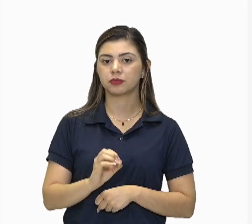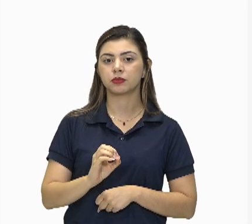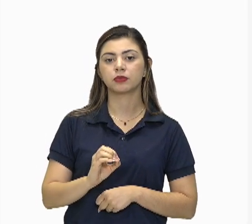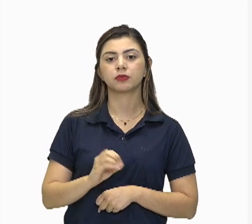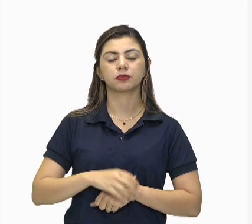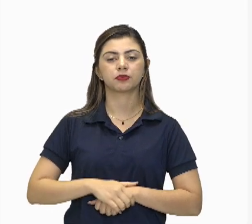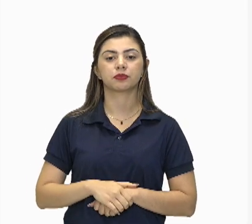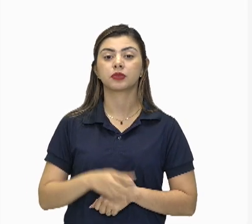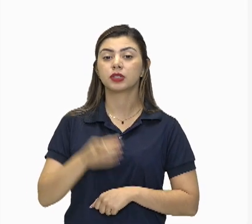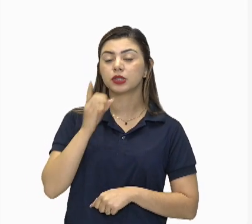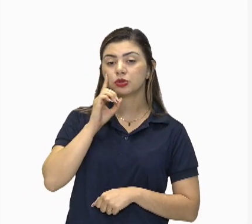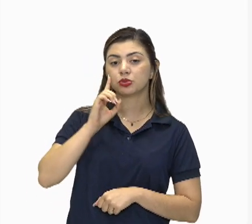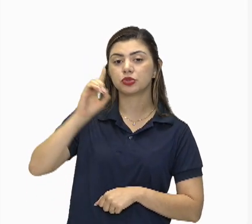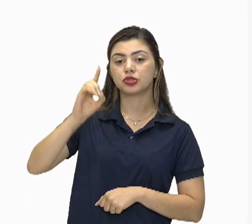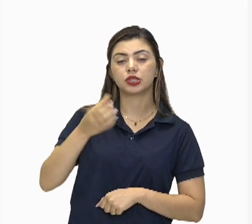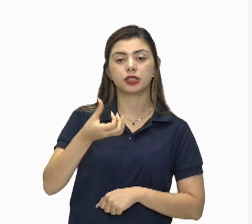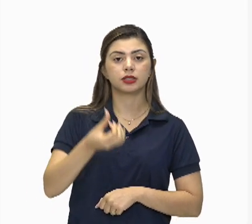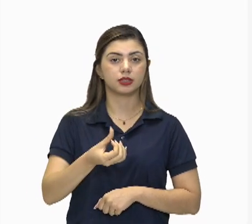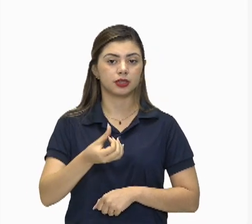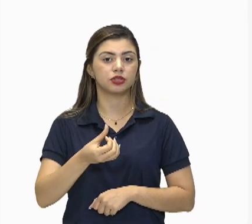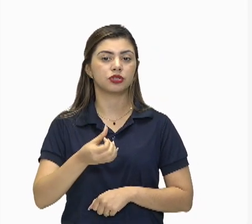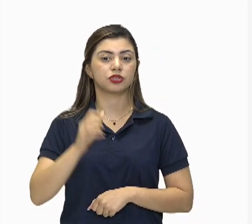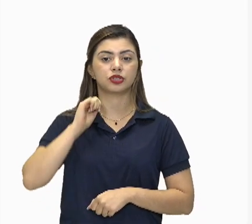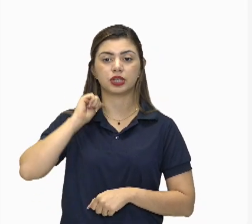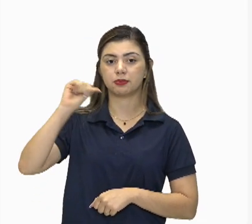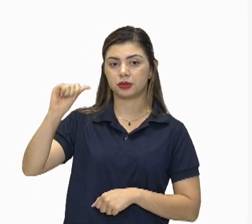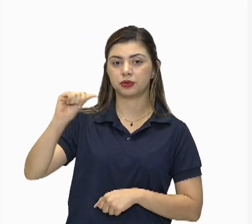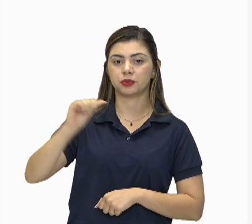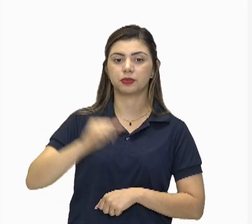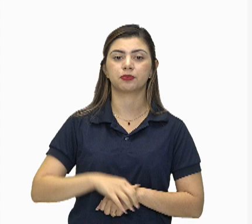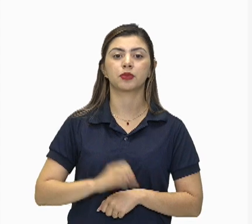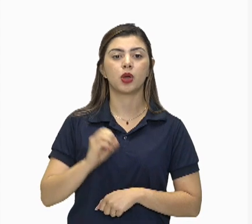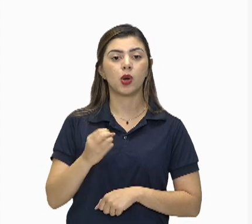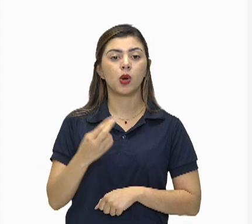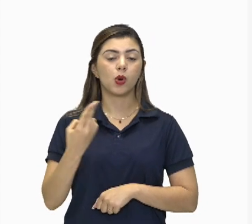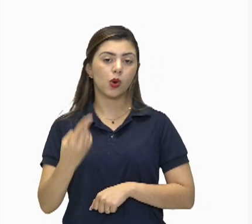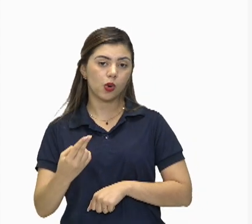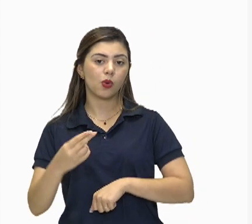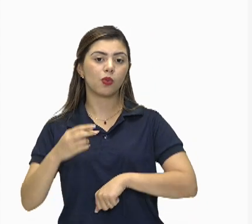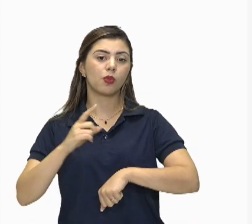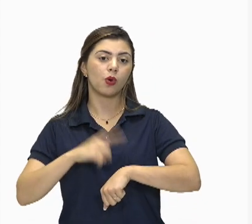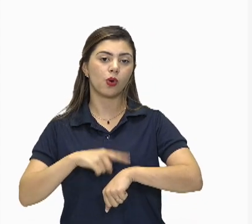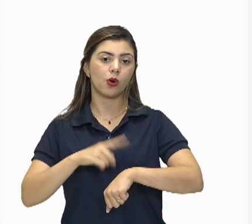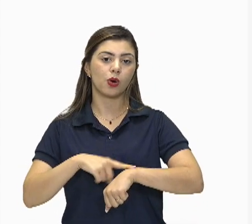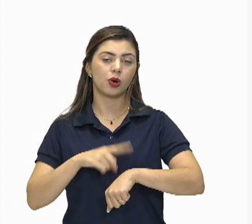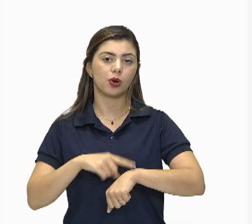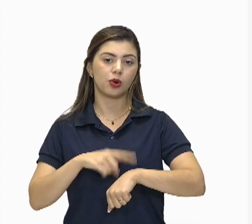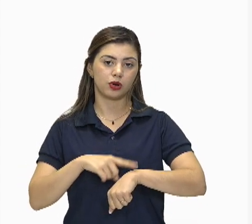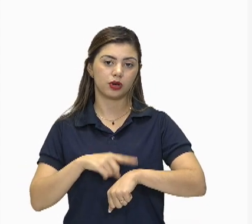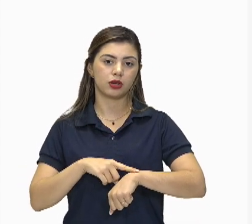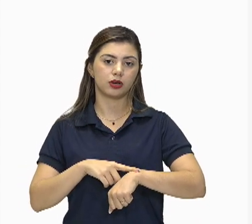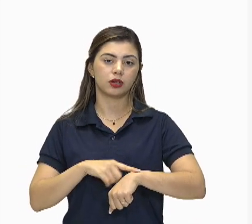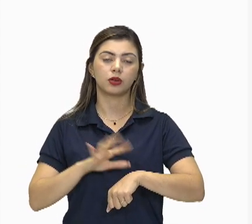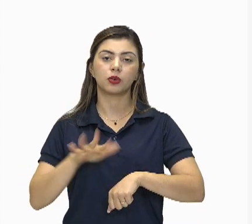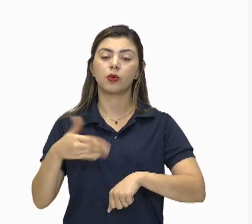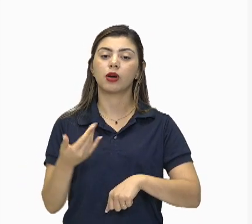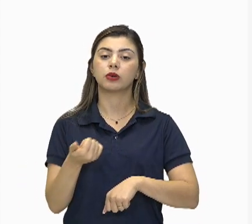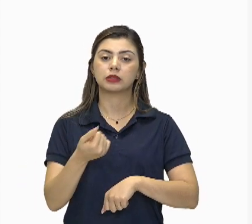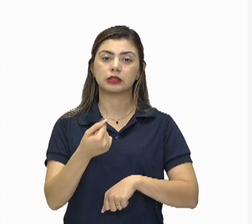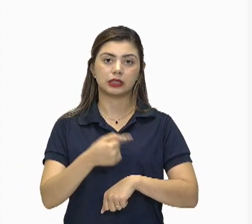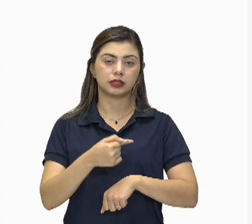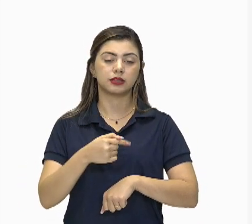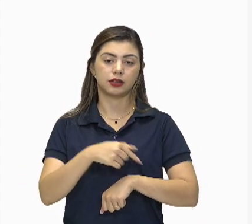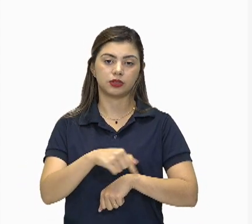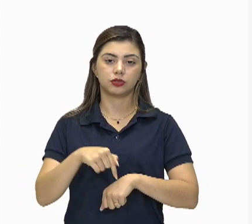Ou do dia 6 de abril. Ou mesmo das horas ou minutos às